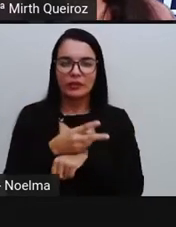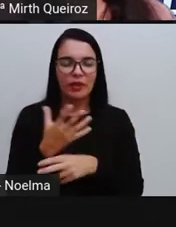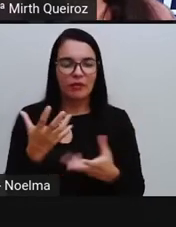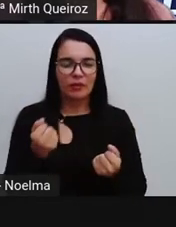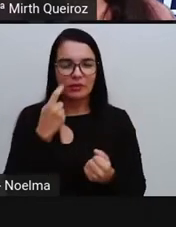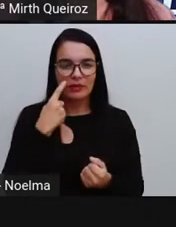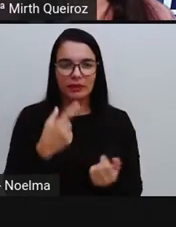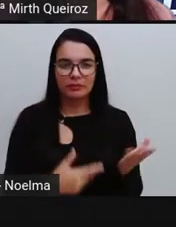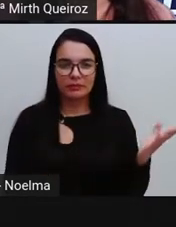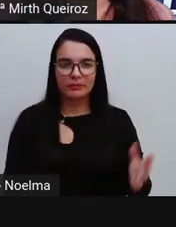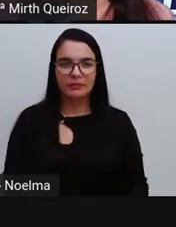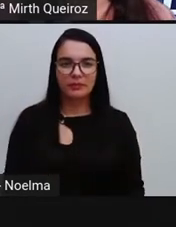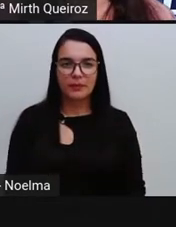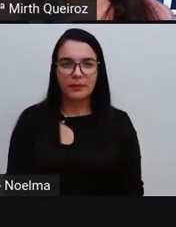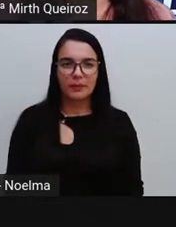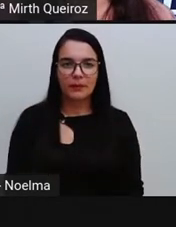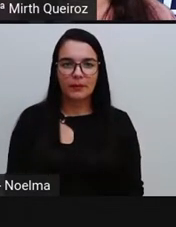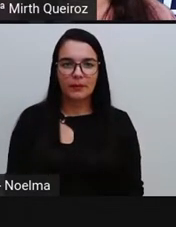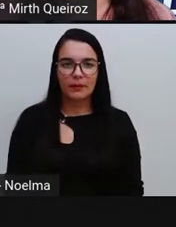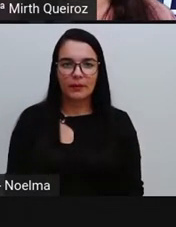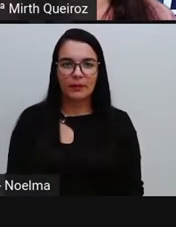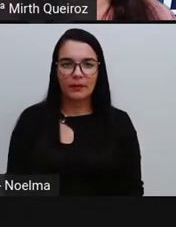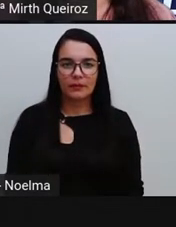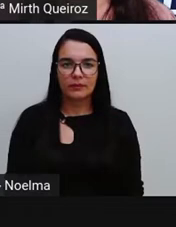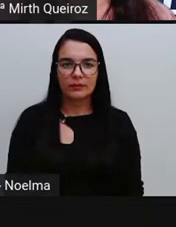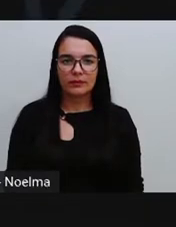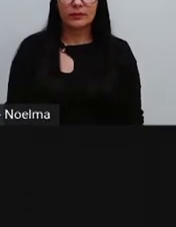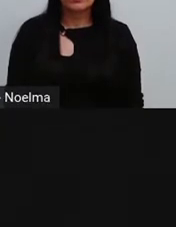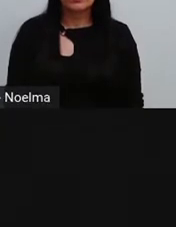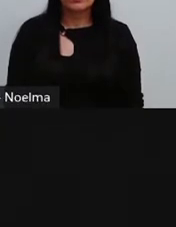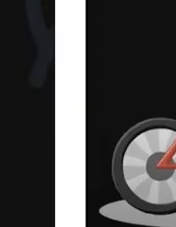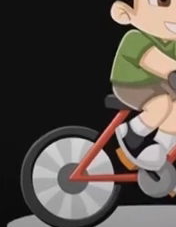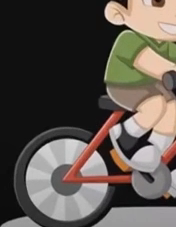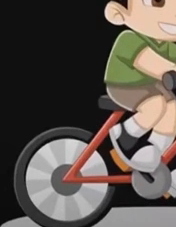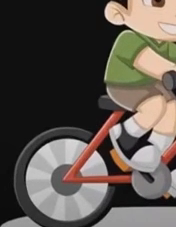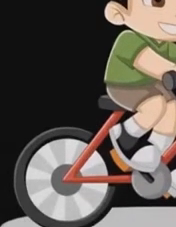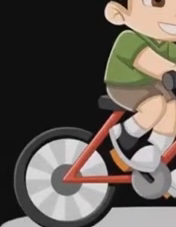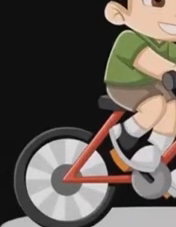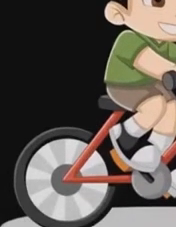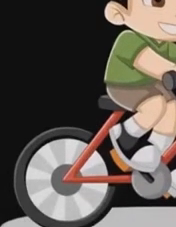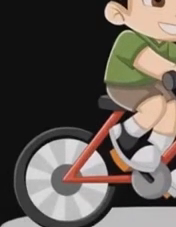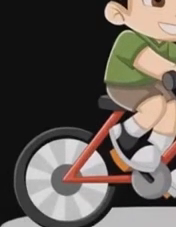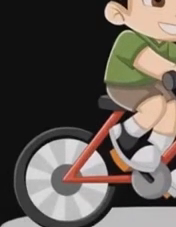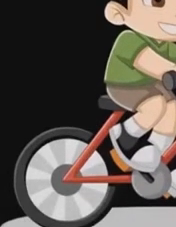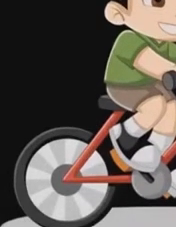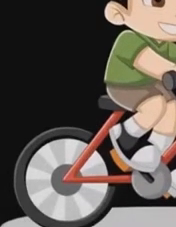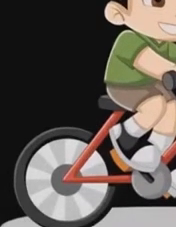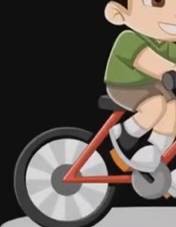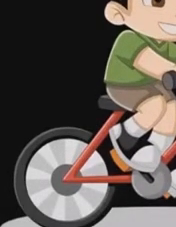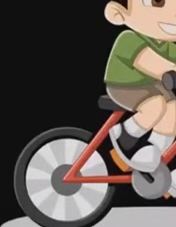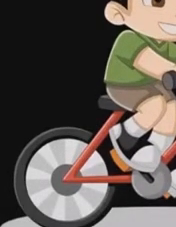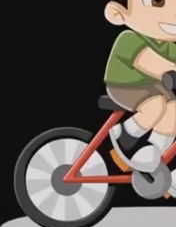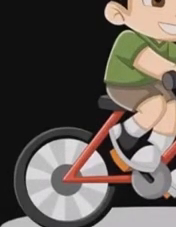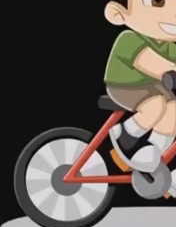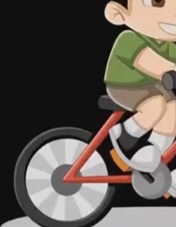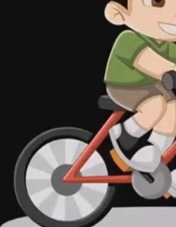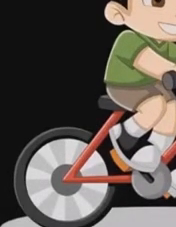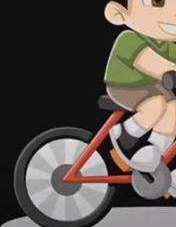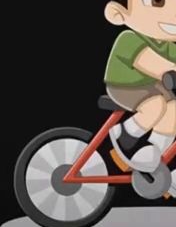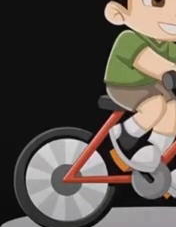assistir? E aí, pessoal, tudo bem? Nessa aula, nós vamos começar a estudar os eventos